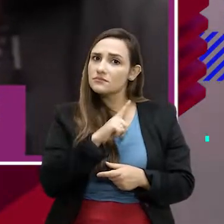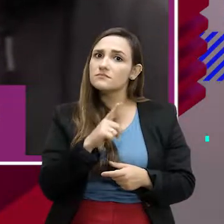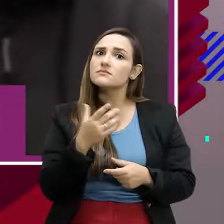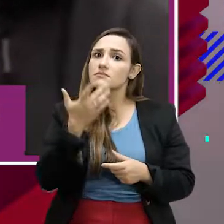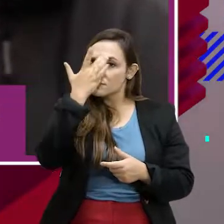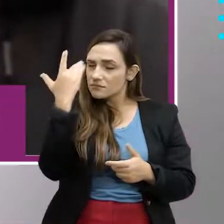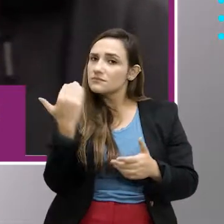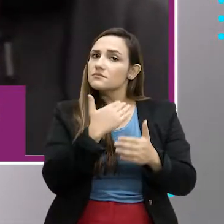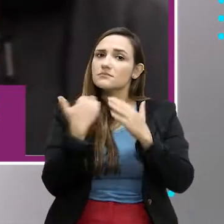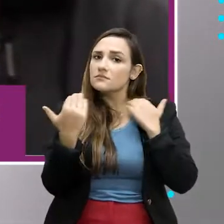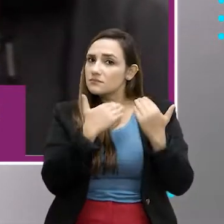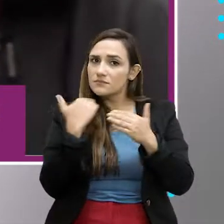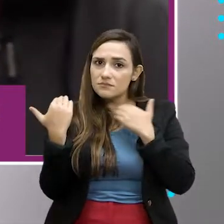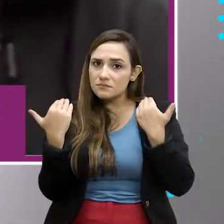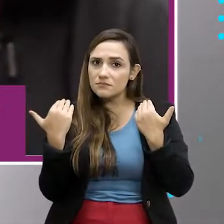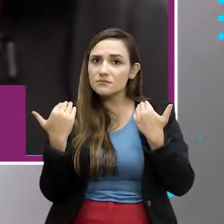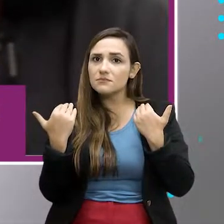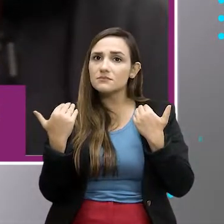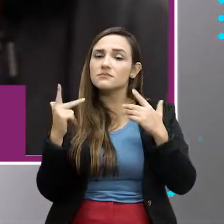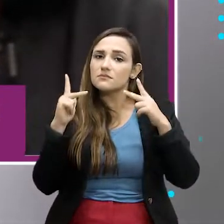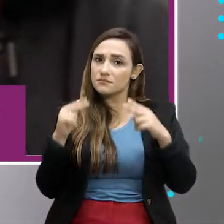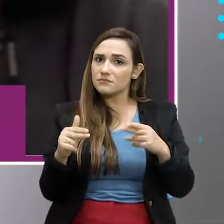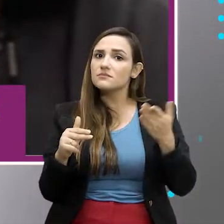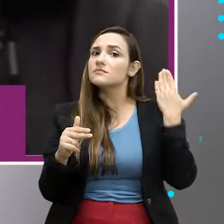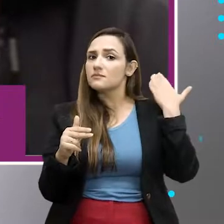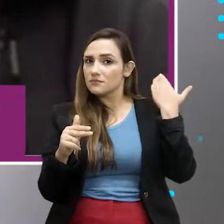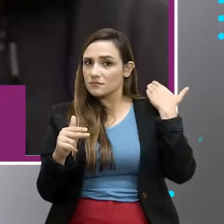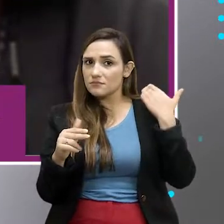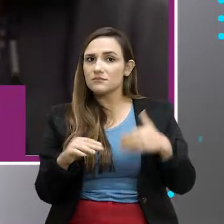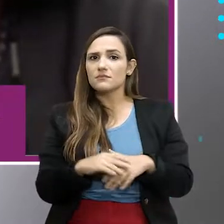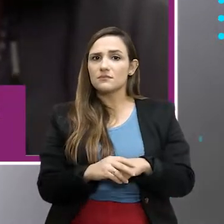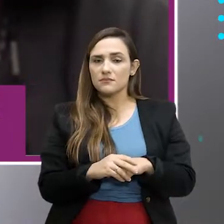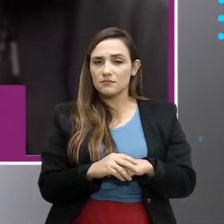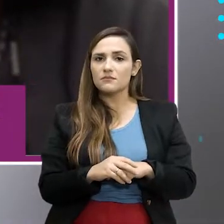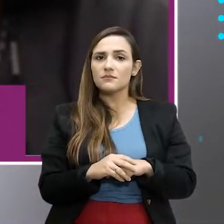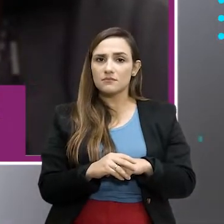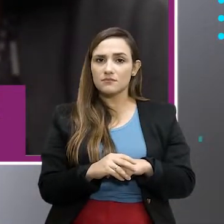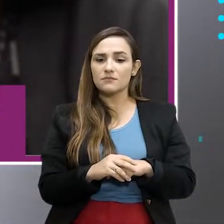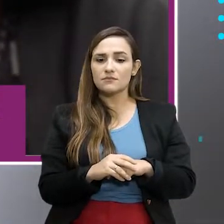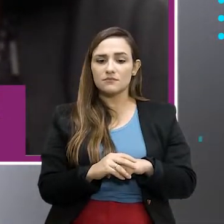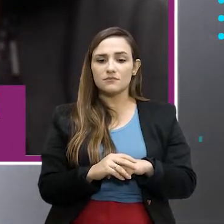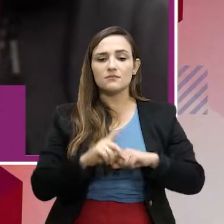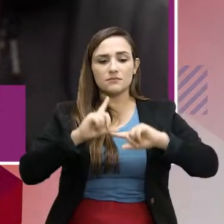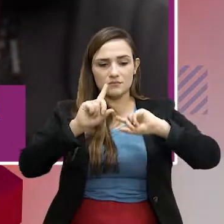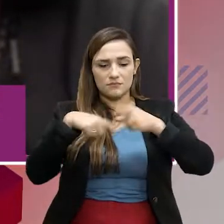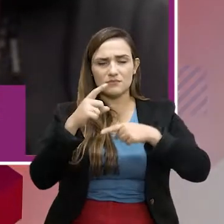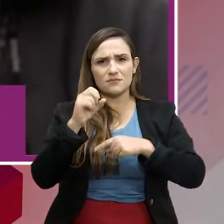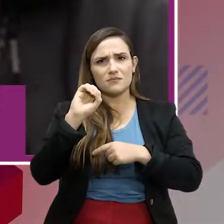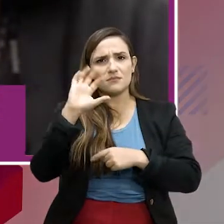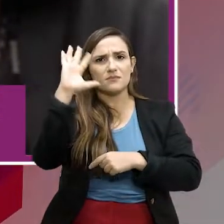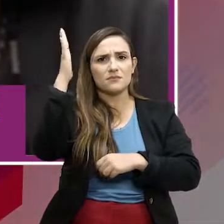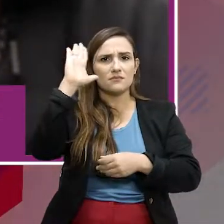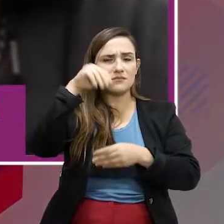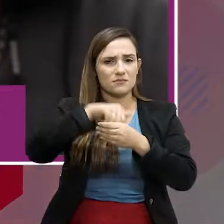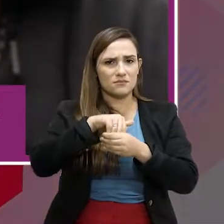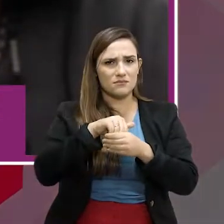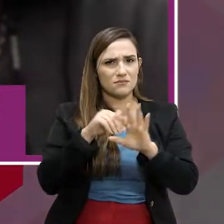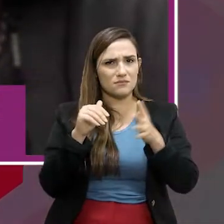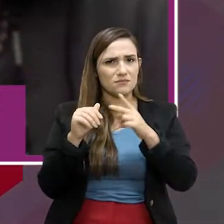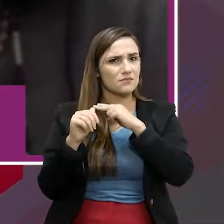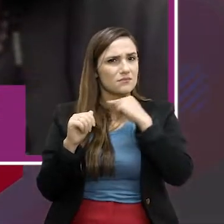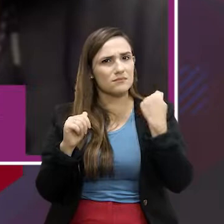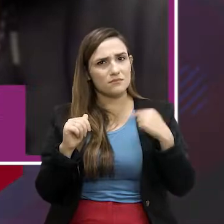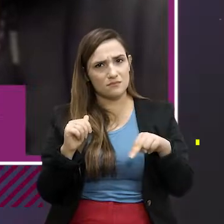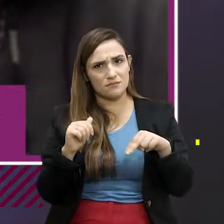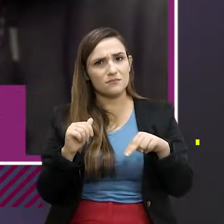Sul mesmo números de óbitos diários semelhantes ao da onda anterior, né, que foi ali após o